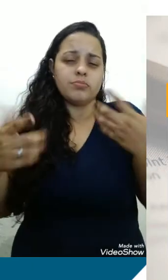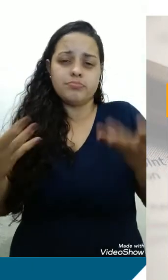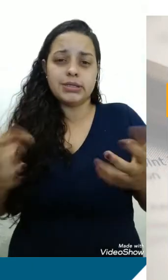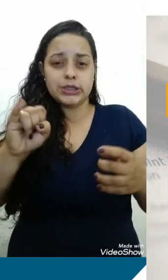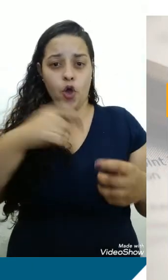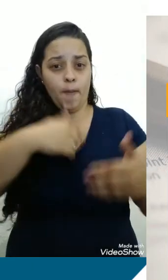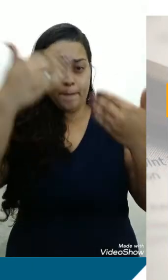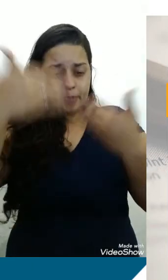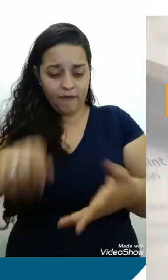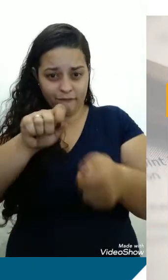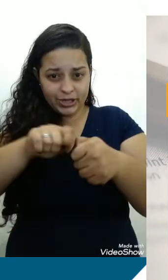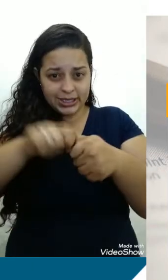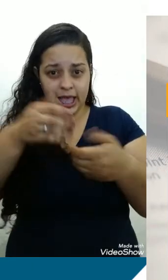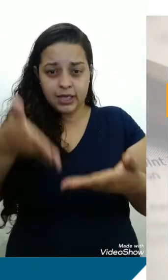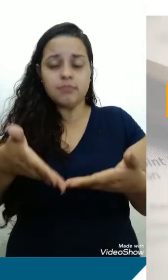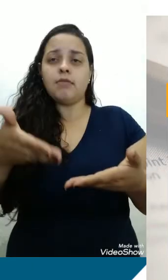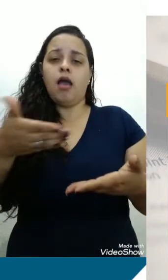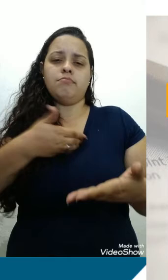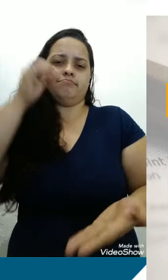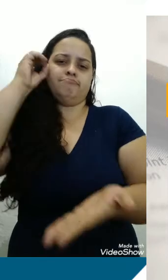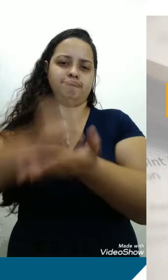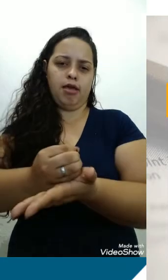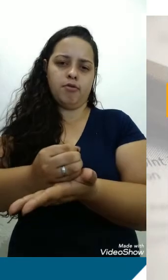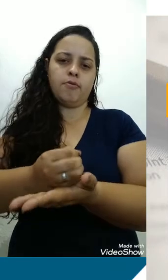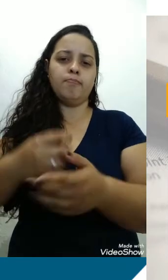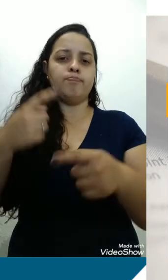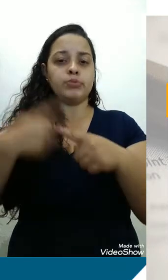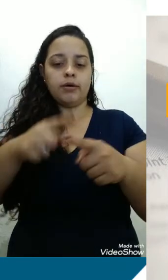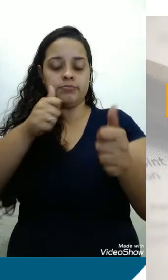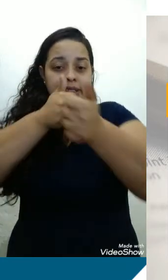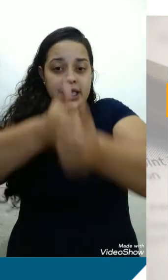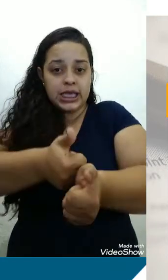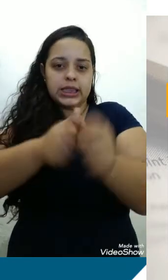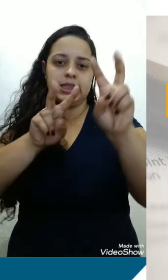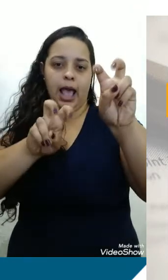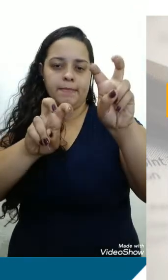na prova, a minha redação é zerada. Minha redação inteira, não apenas a competência.